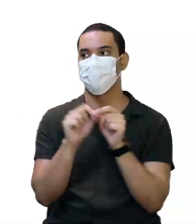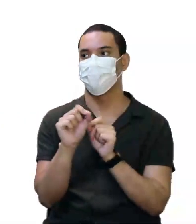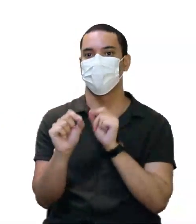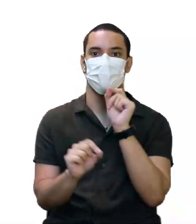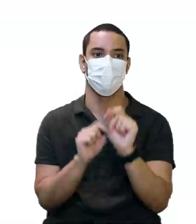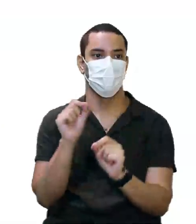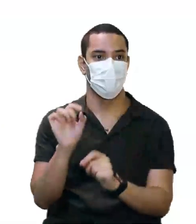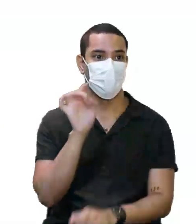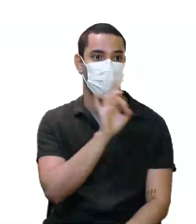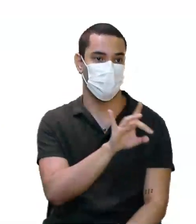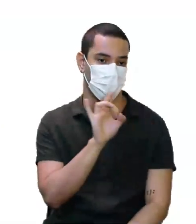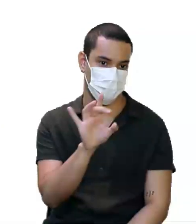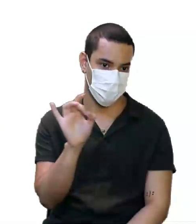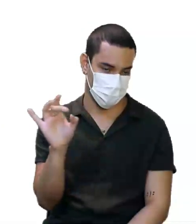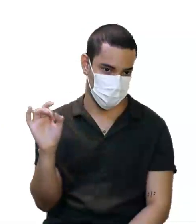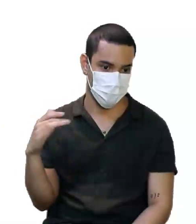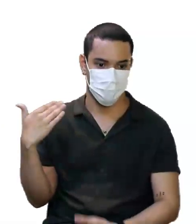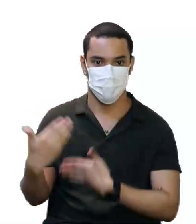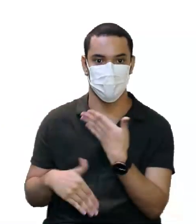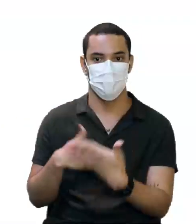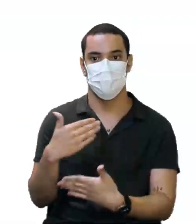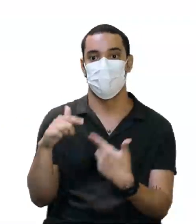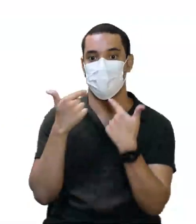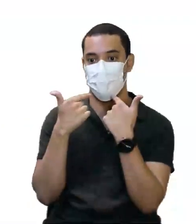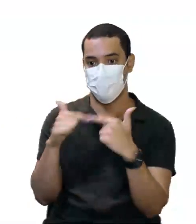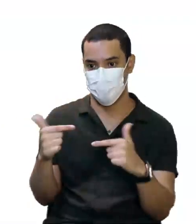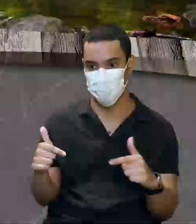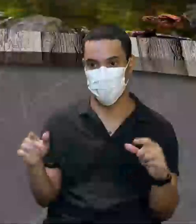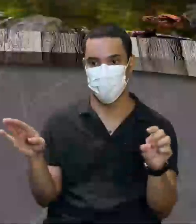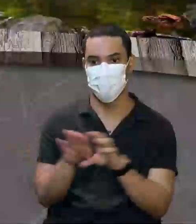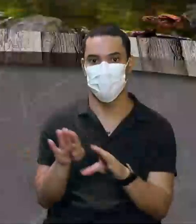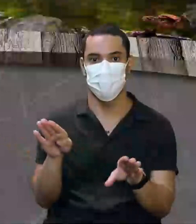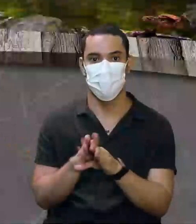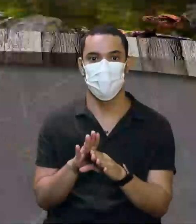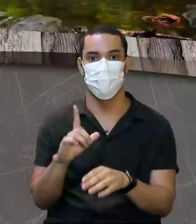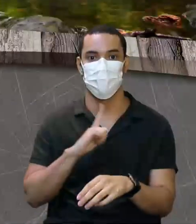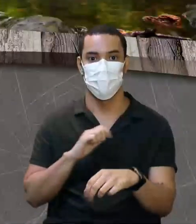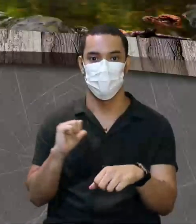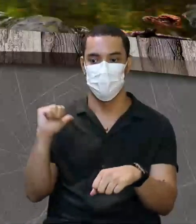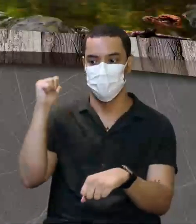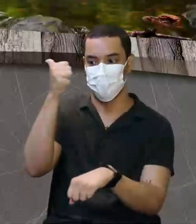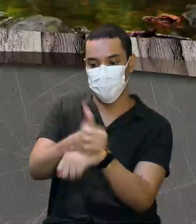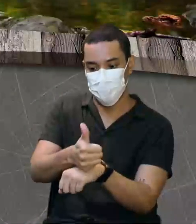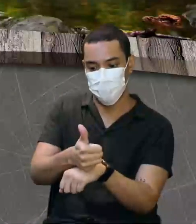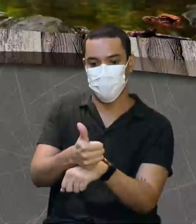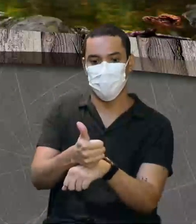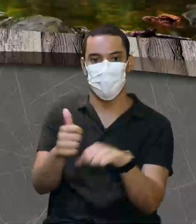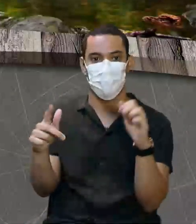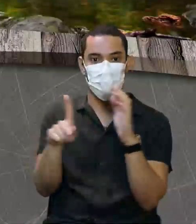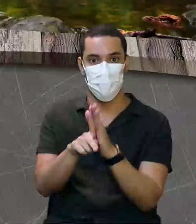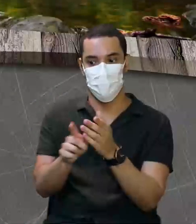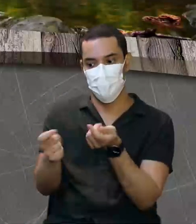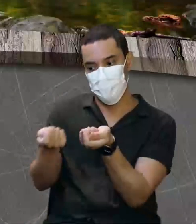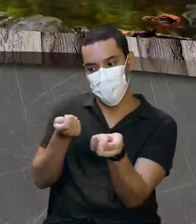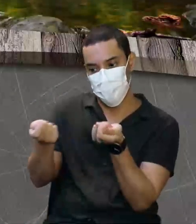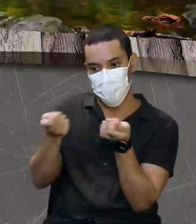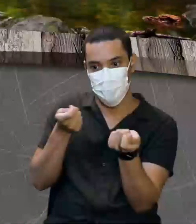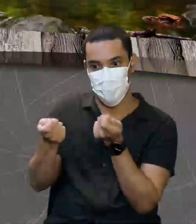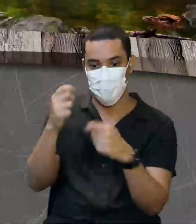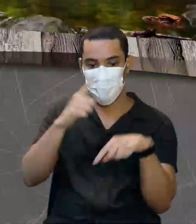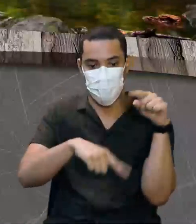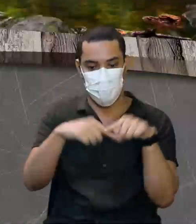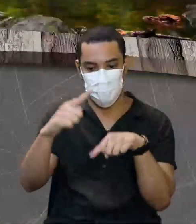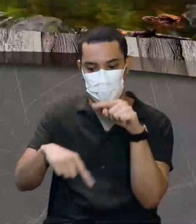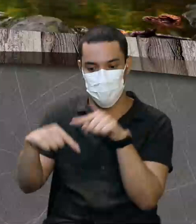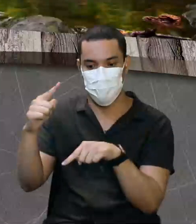que esse desenvolvimento de linguagem, gente, e esse domínio com algumas ferramentas foi essencial,